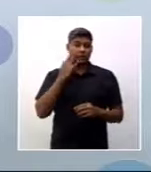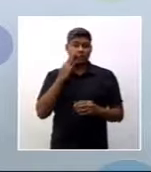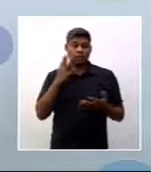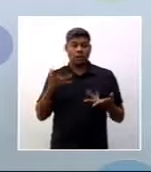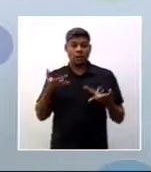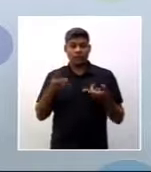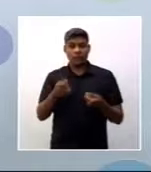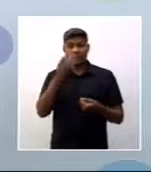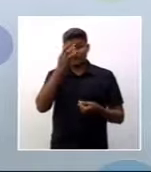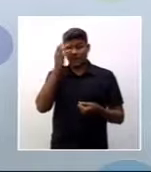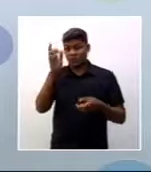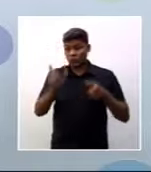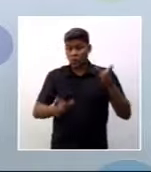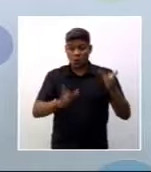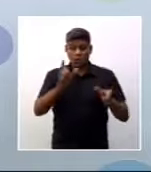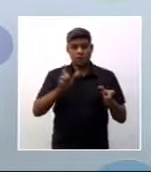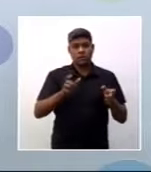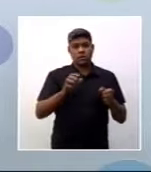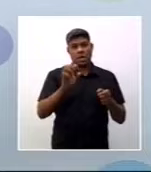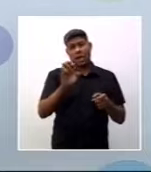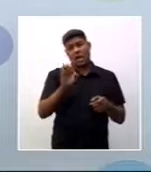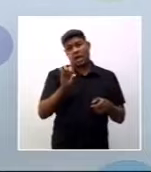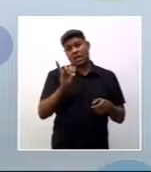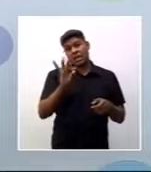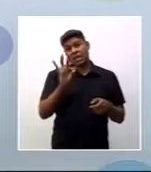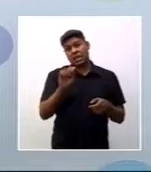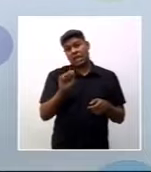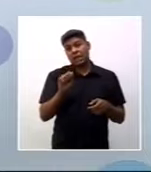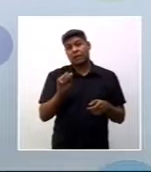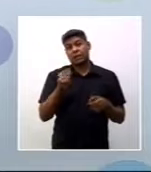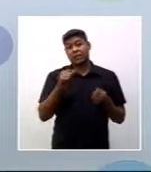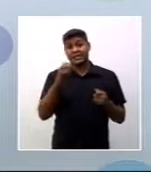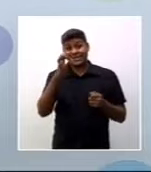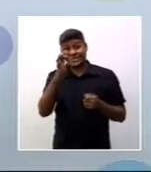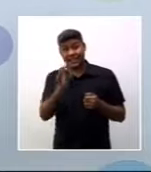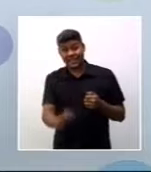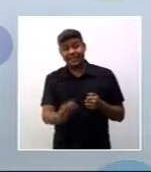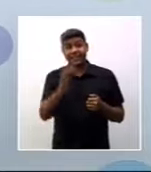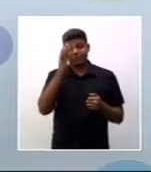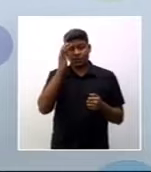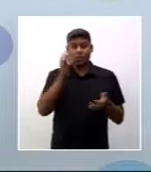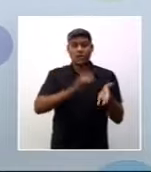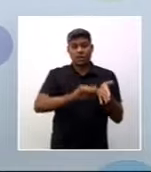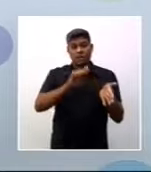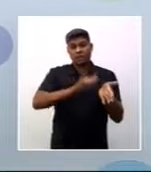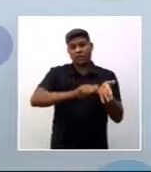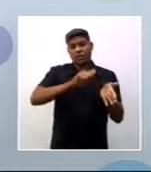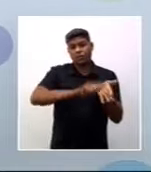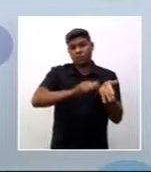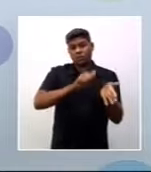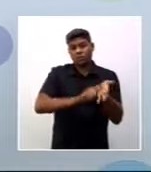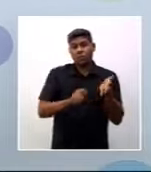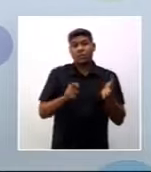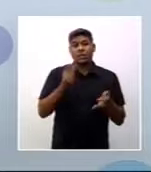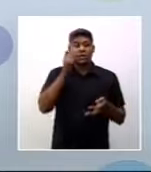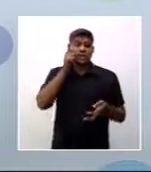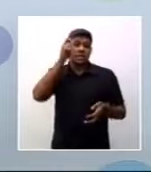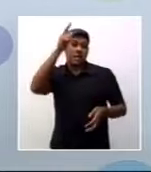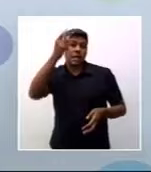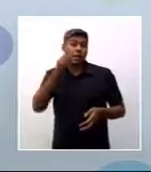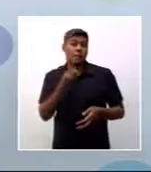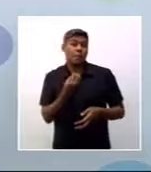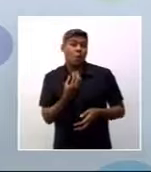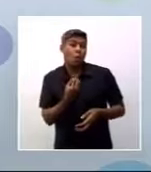mas são pessoas que digitam então é a questão de ter certeza que aquela pessoa tá escrevendo aquilo é com uma boa